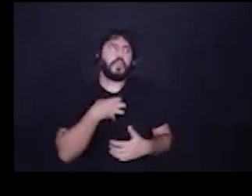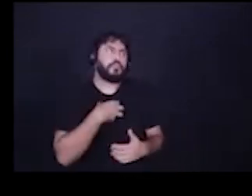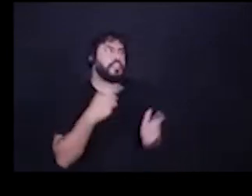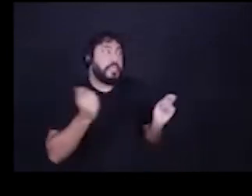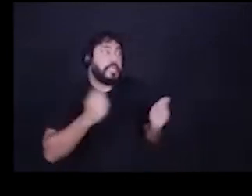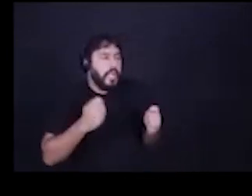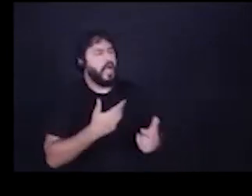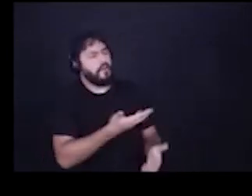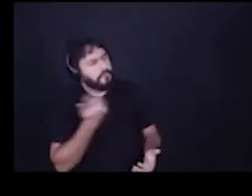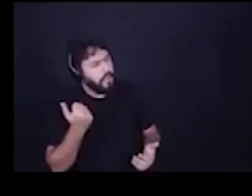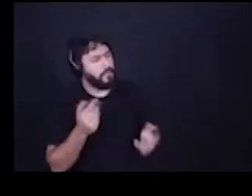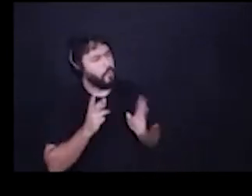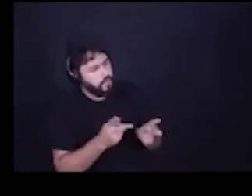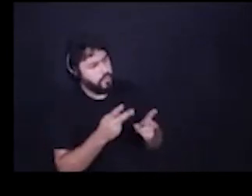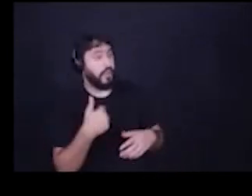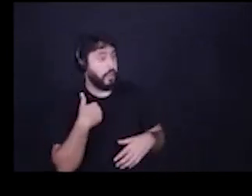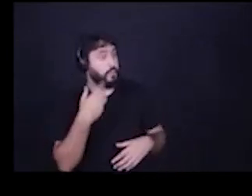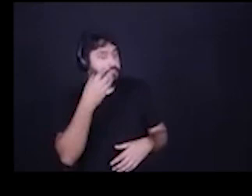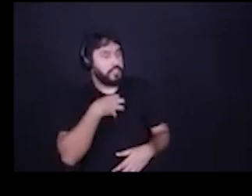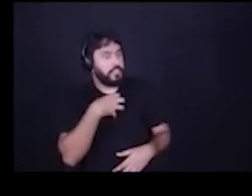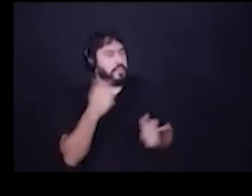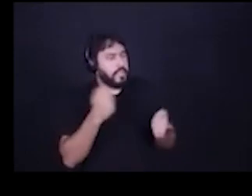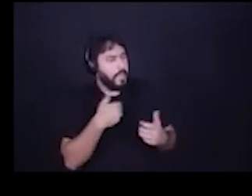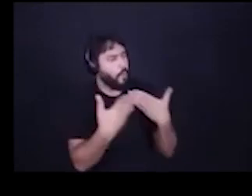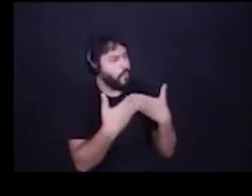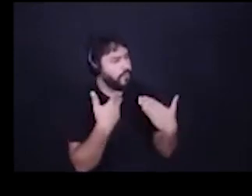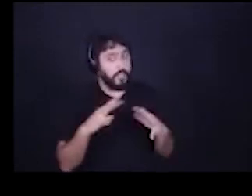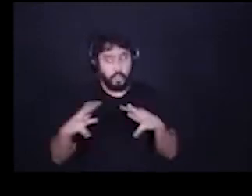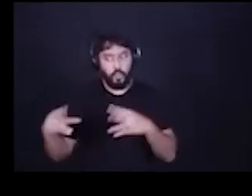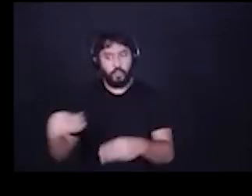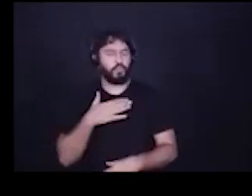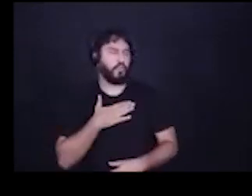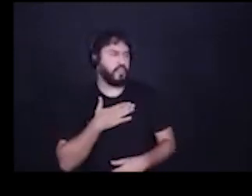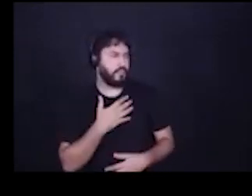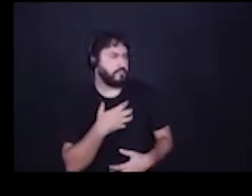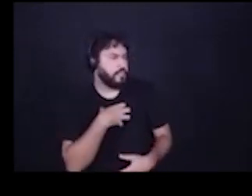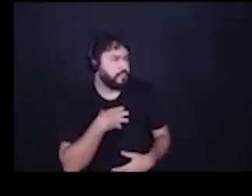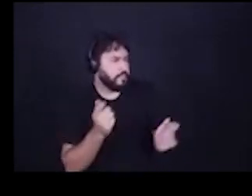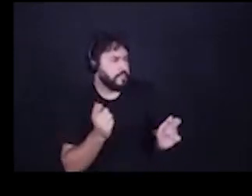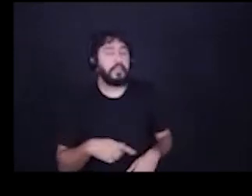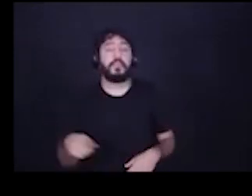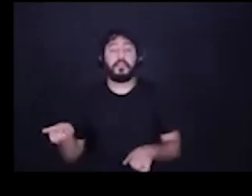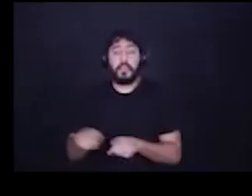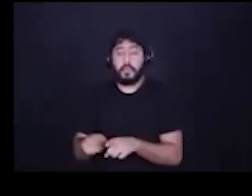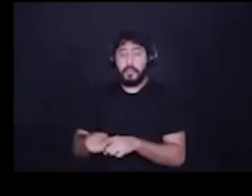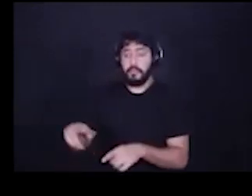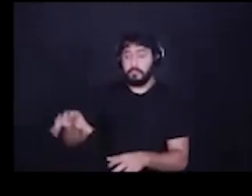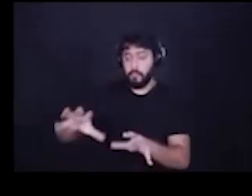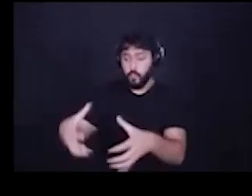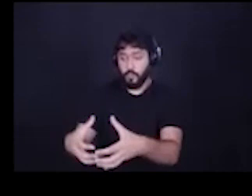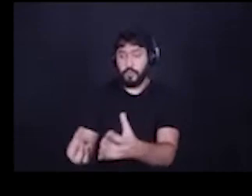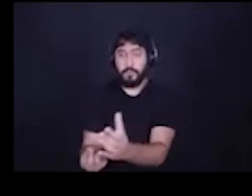chegar num ponto comum, que a gente consegue conversar e ficar todo mundo satisfeito. A equipe de produção também me ligou, tivemos uma